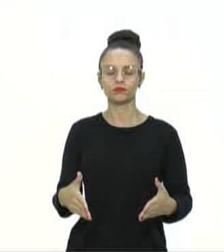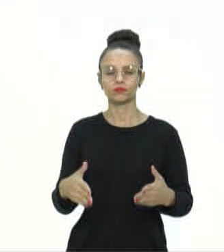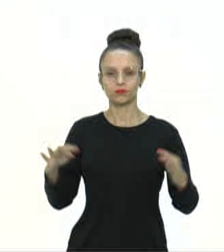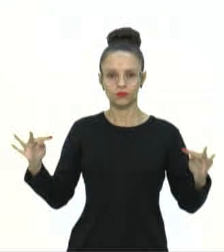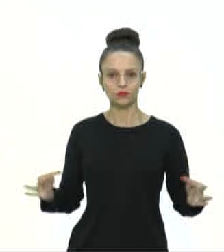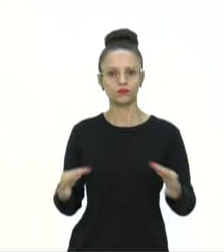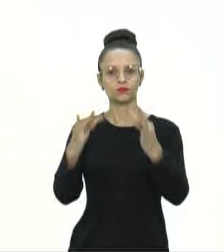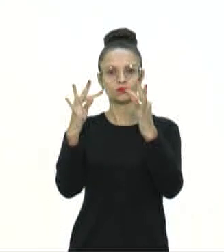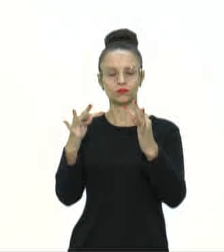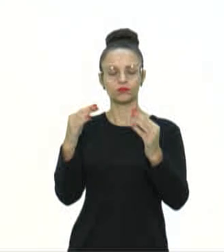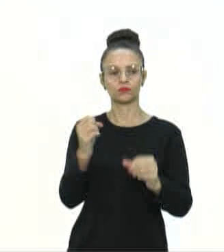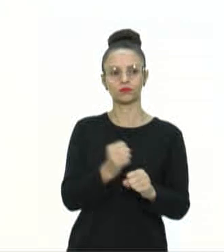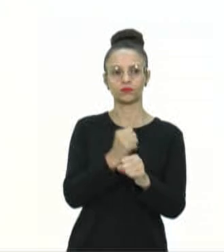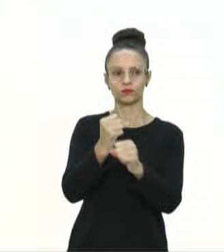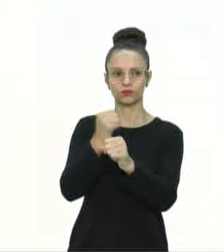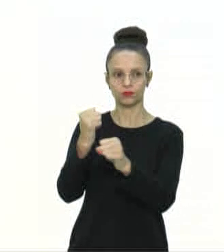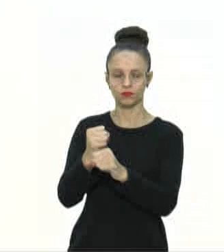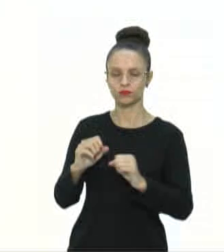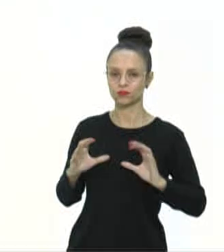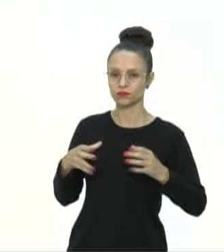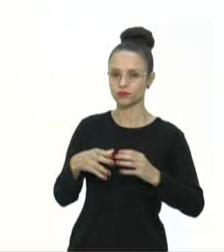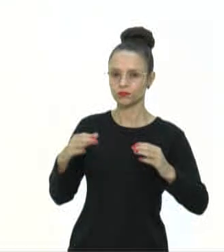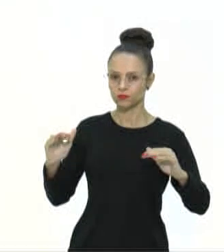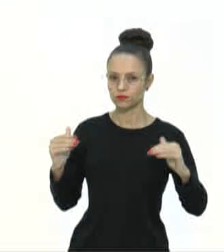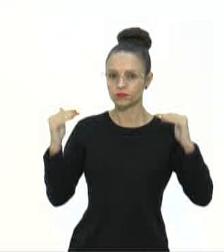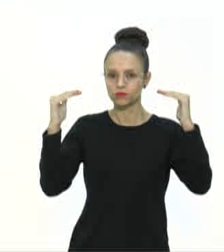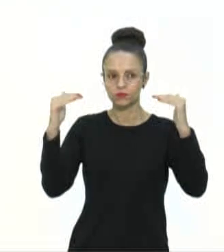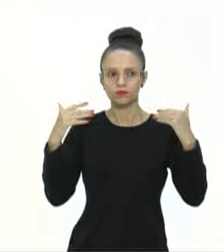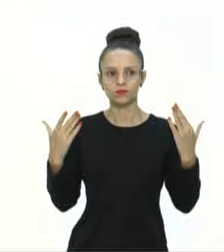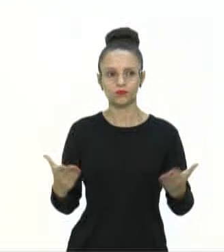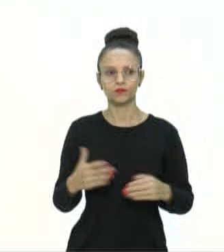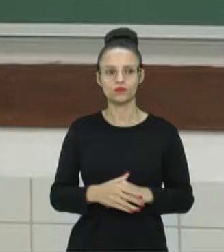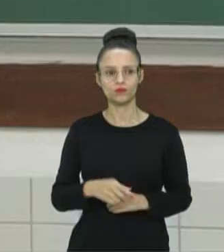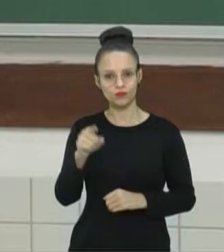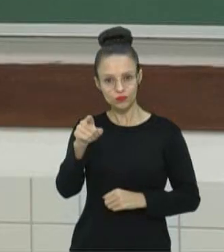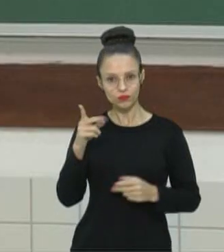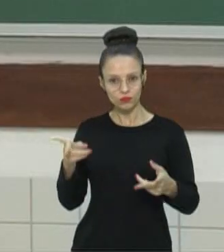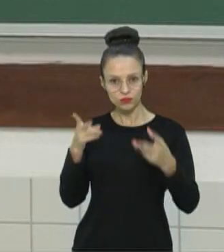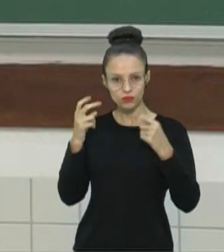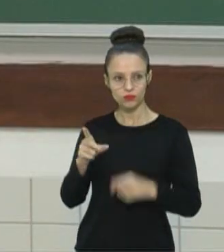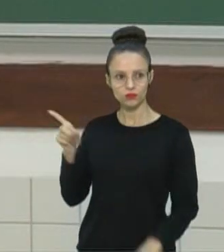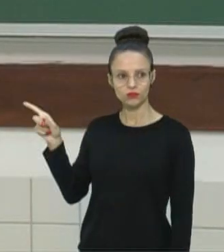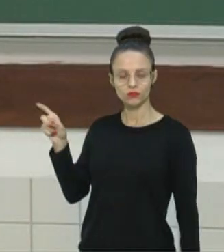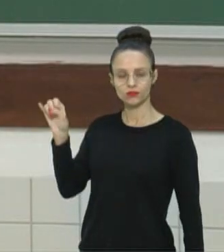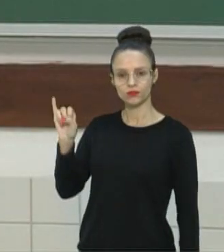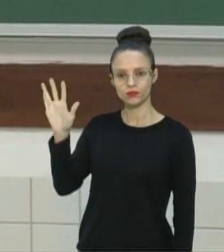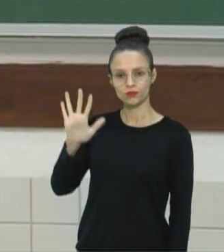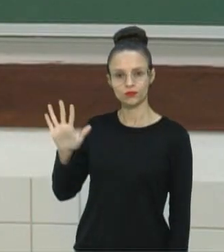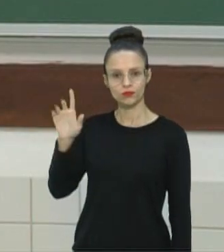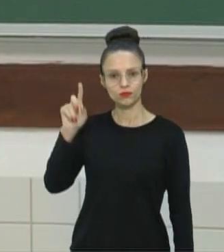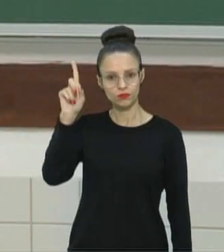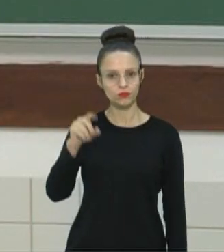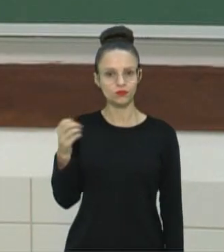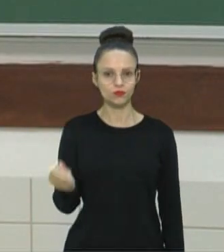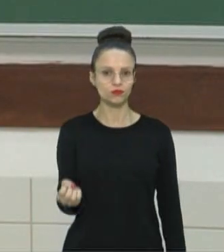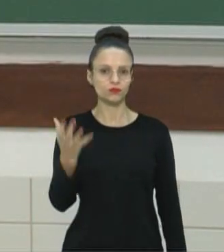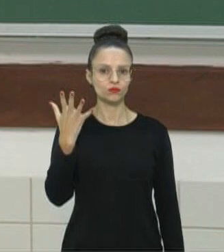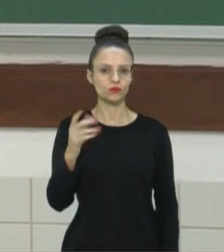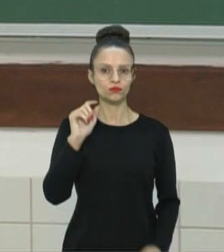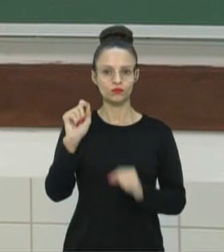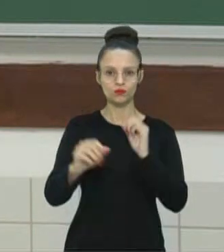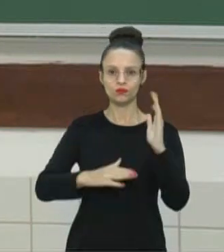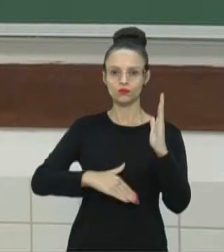templos construídos pela classe dominante. Então, vocês podem observar nessa imagem que é o surgimento